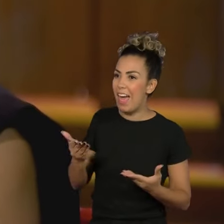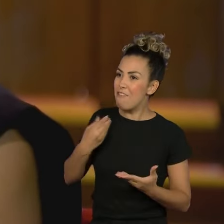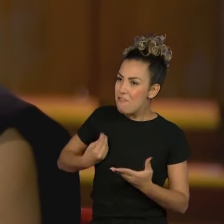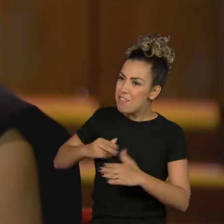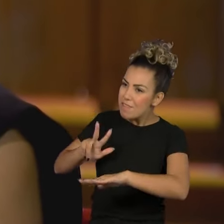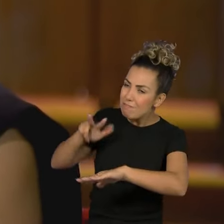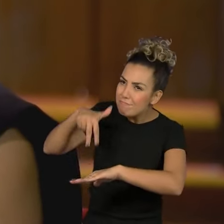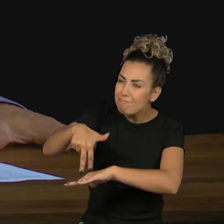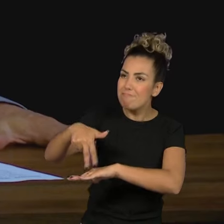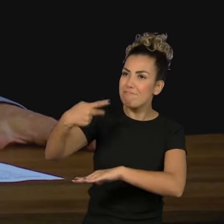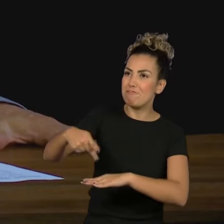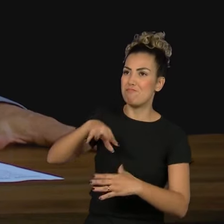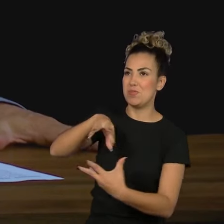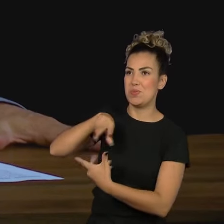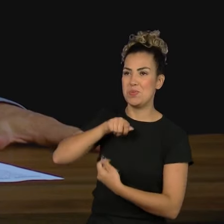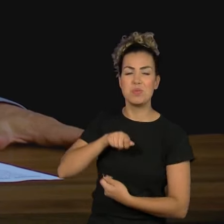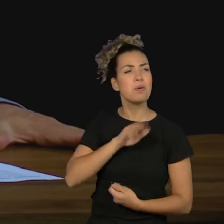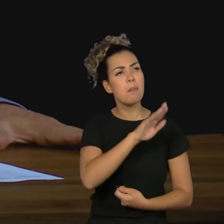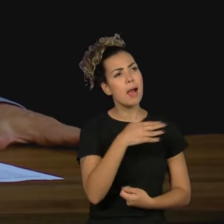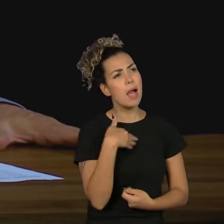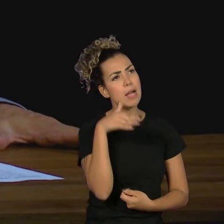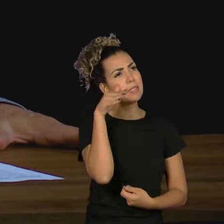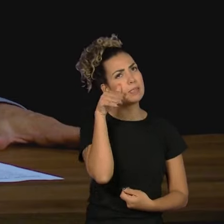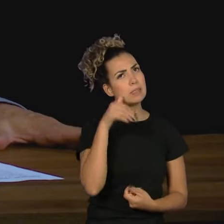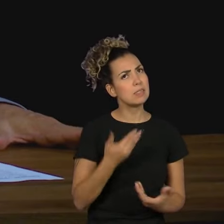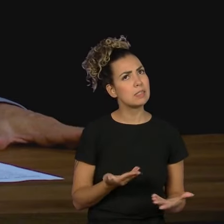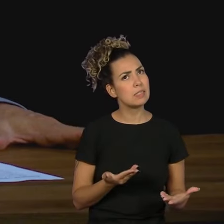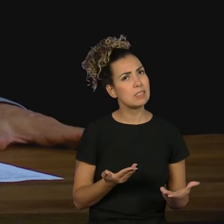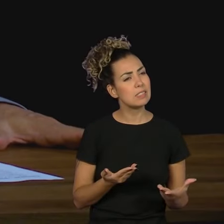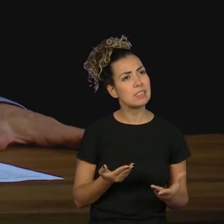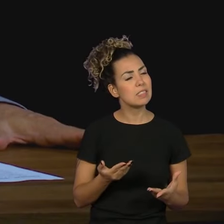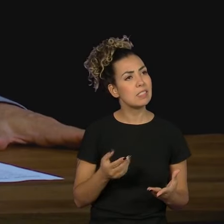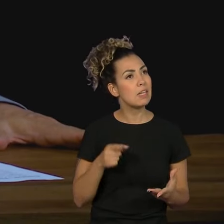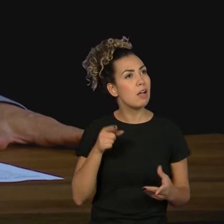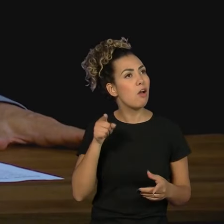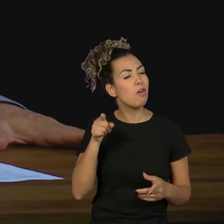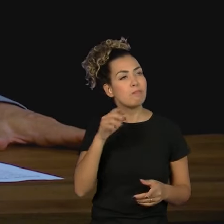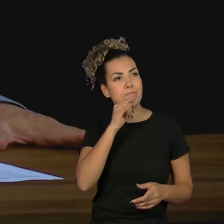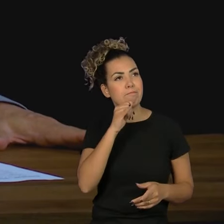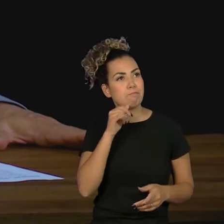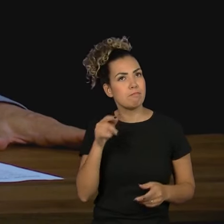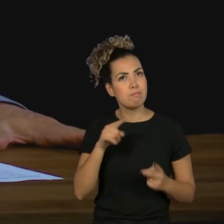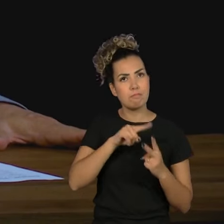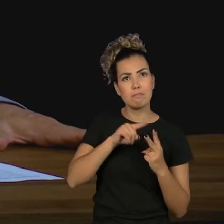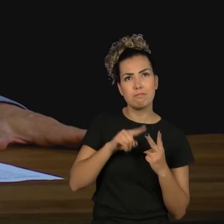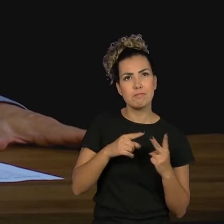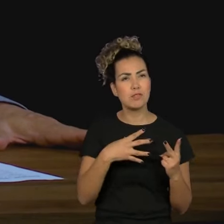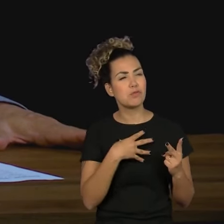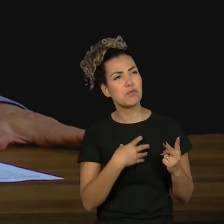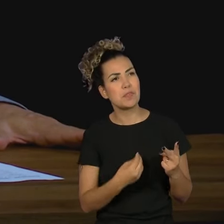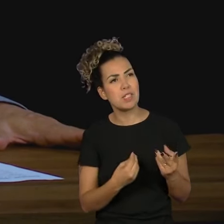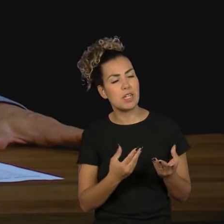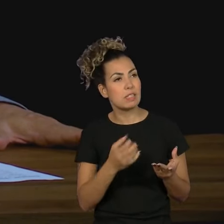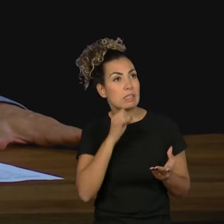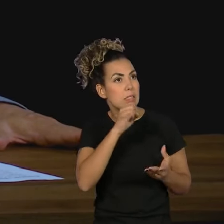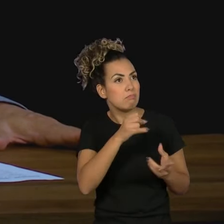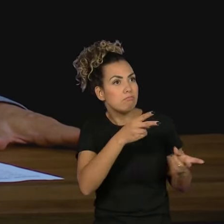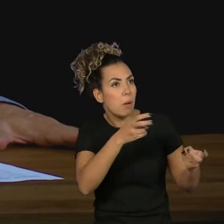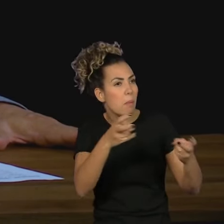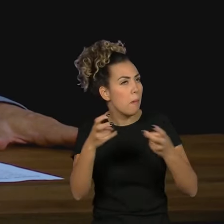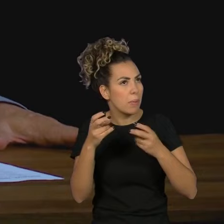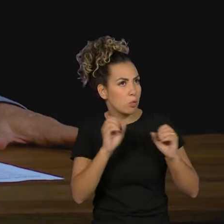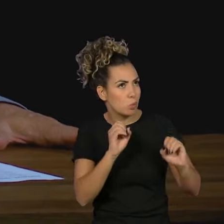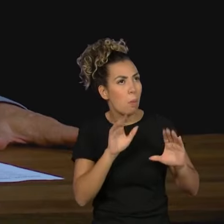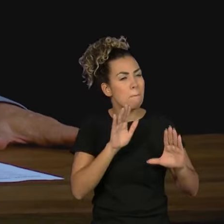é agora me conta uma coisa porque elas não vem mais TV aberta e você elas